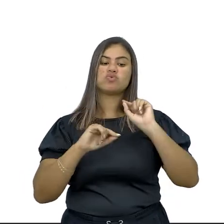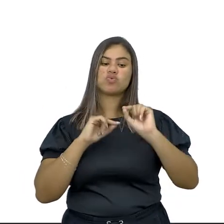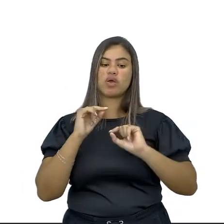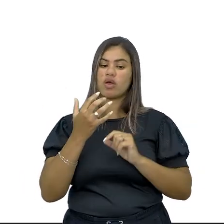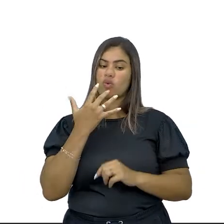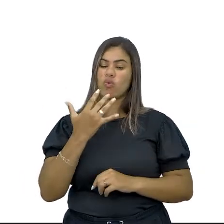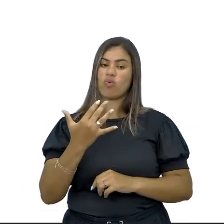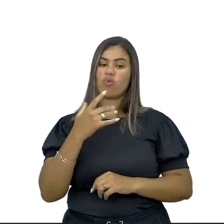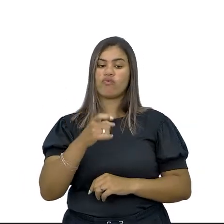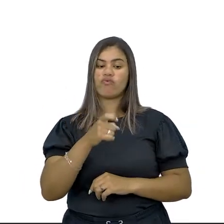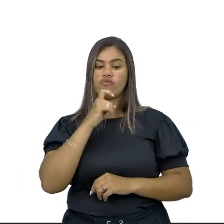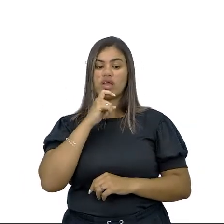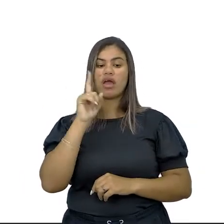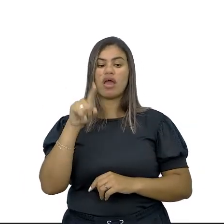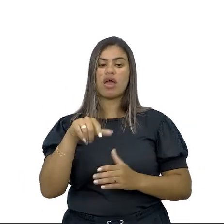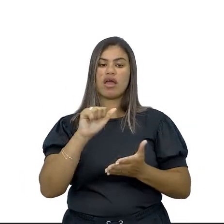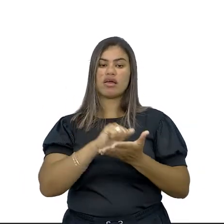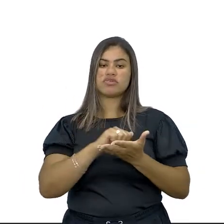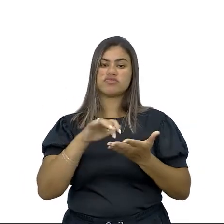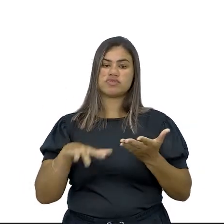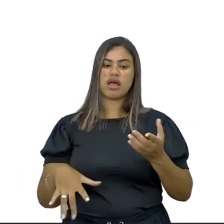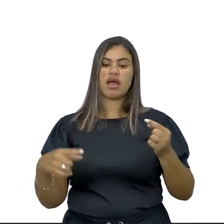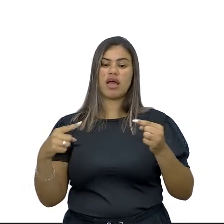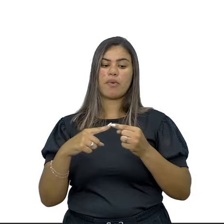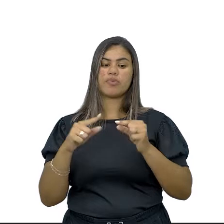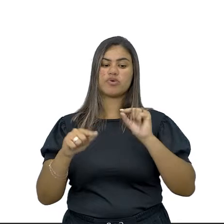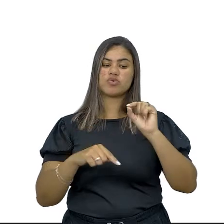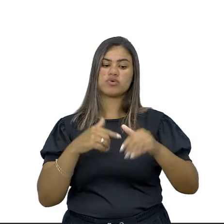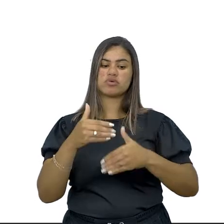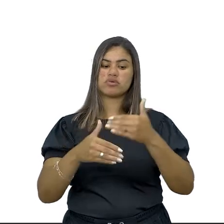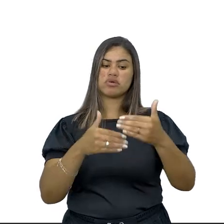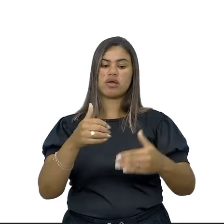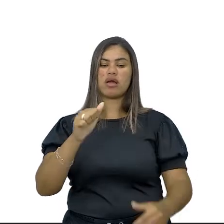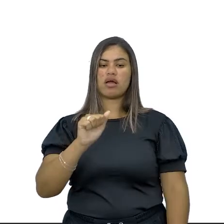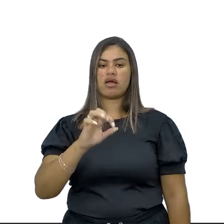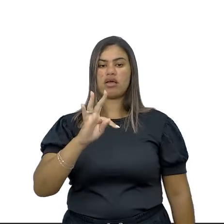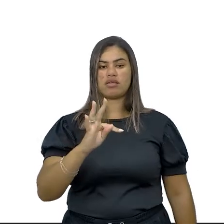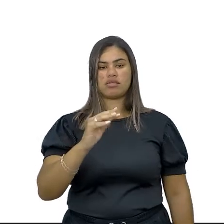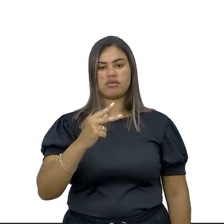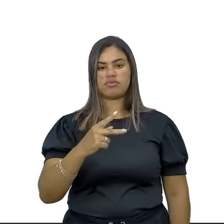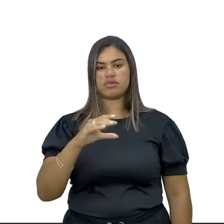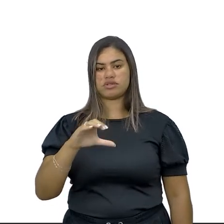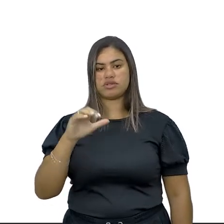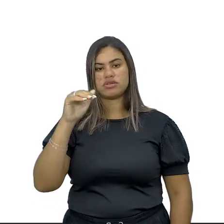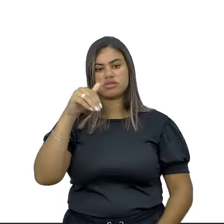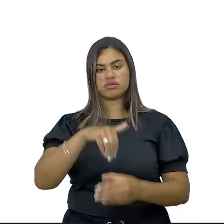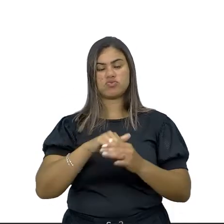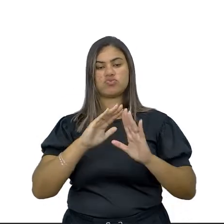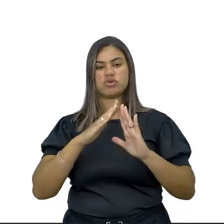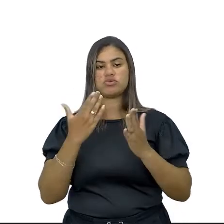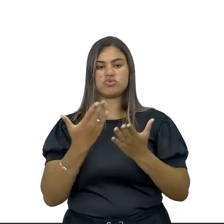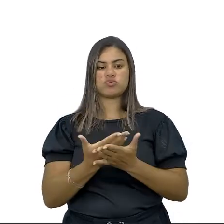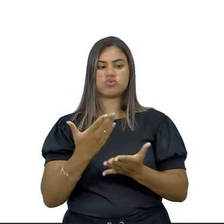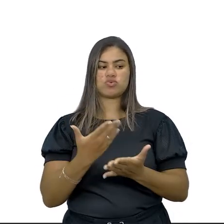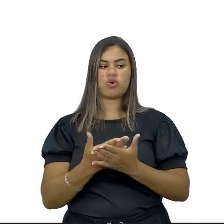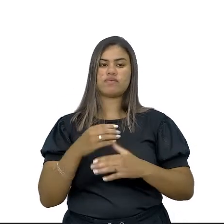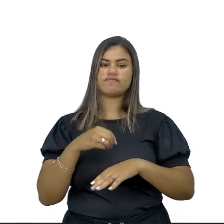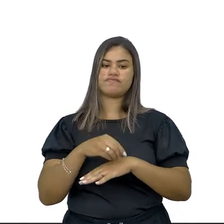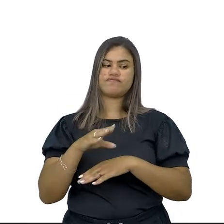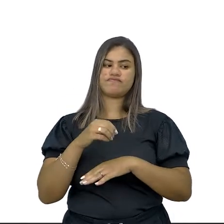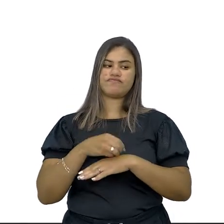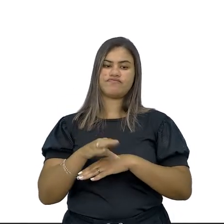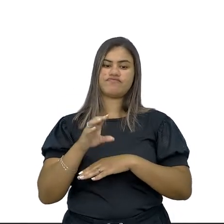verde, as atividades para os desdobramentos nos tempos de ATPCs nas escolas, que serão sugeridos nos